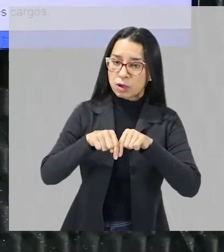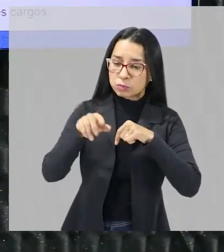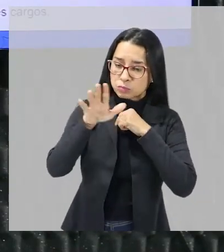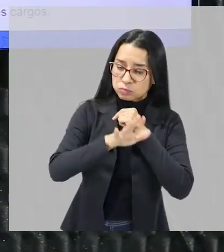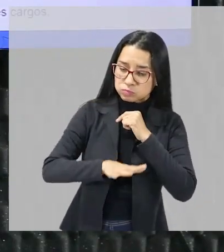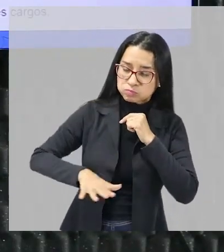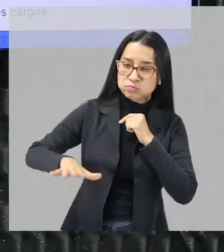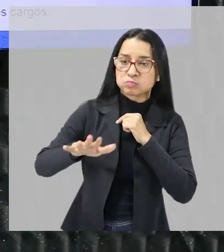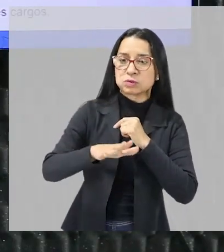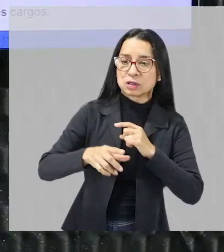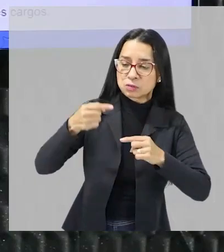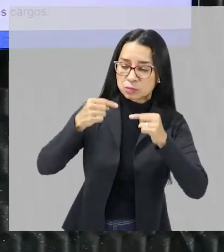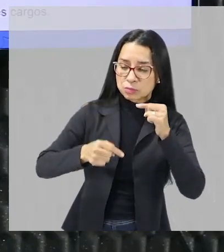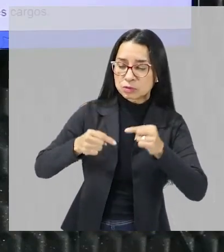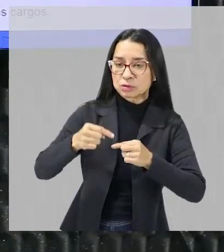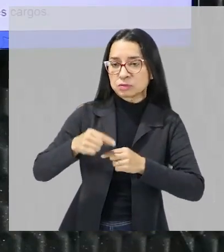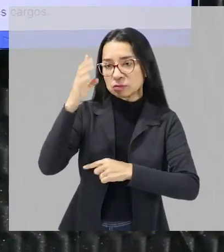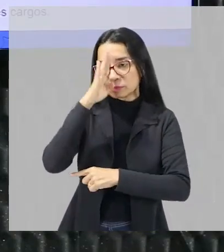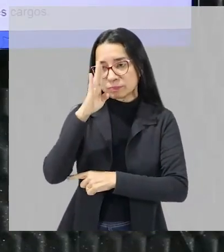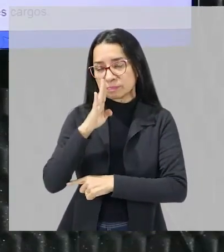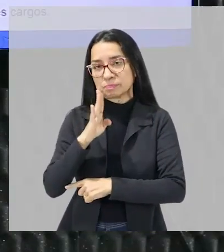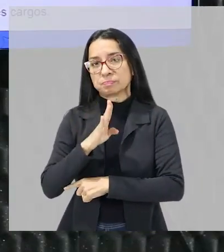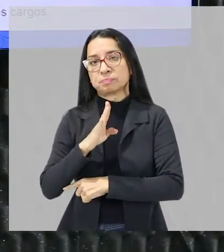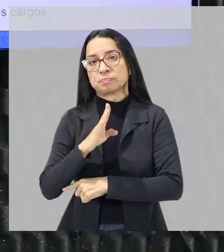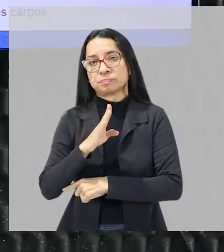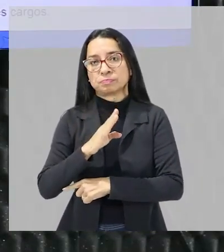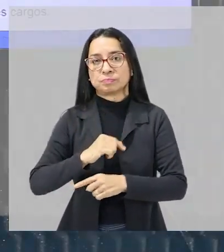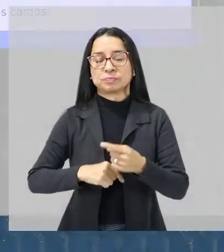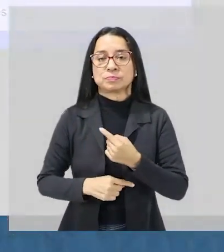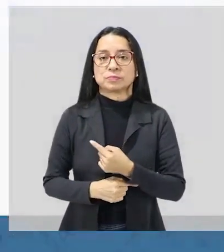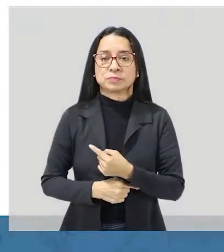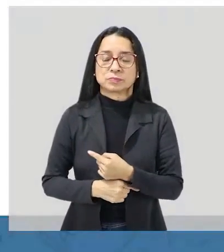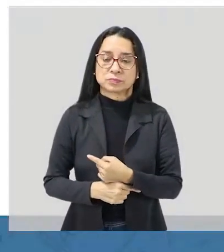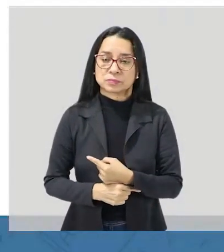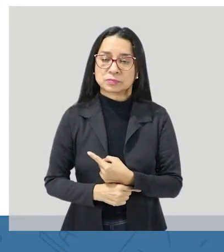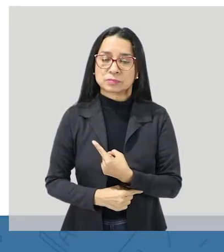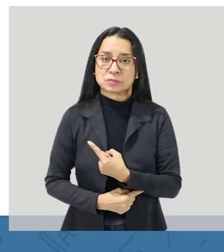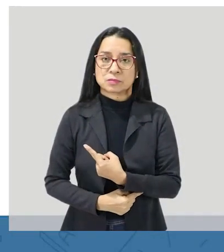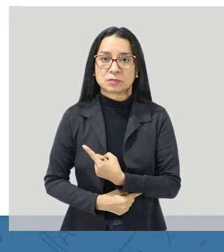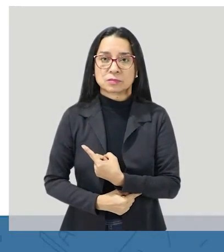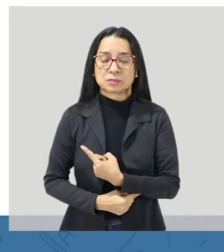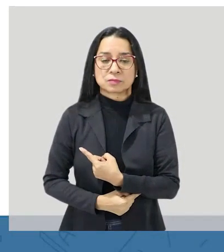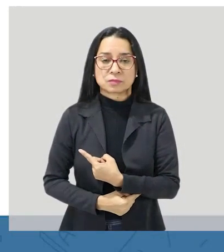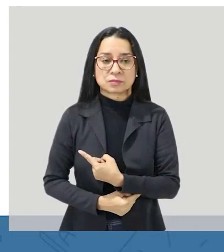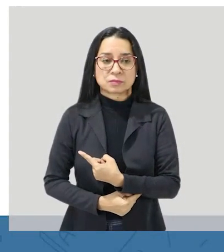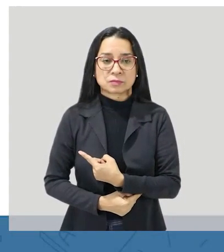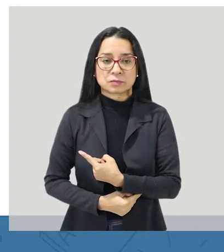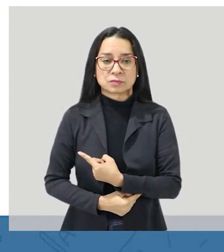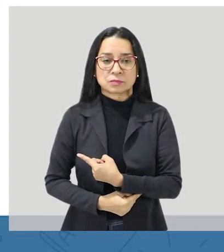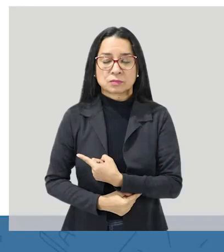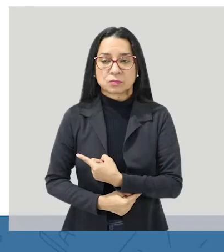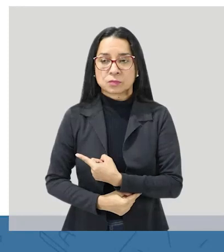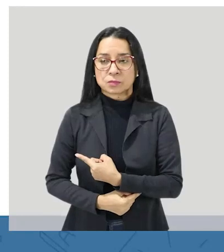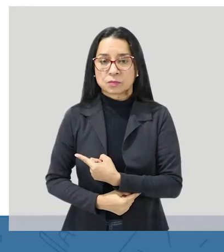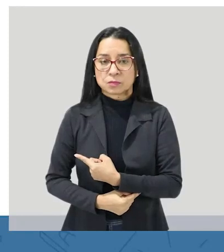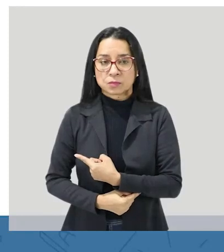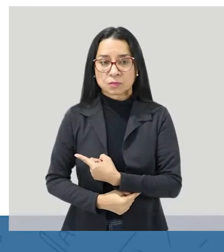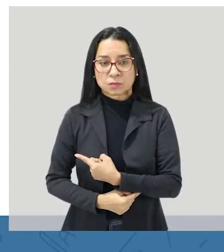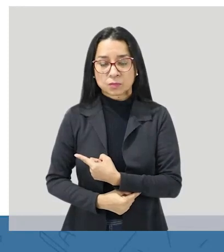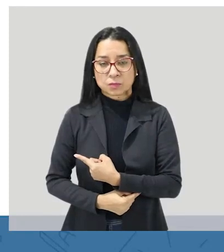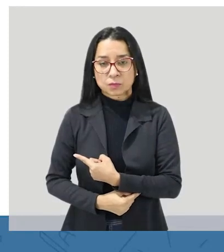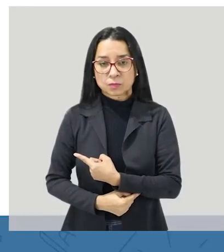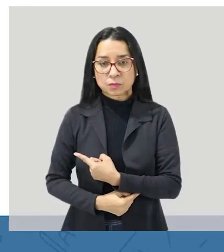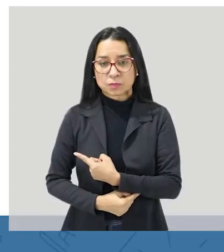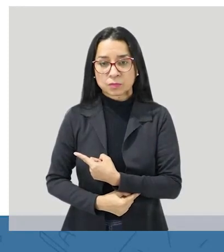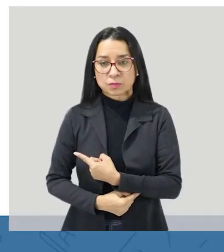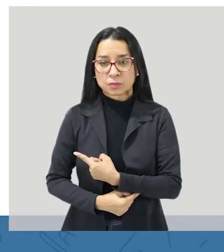fez serve também para a gente analisar o nosso quadro político brasileiro. de forma crítica. Uma das